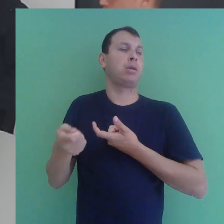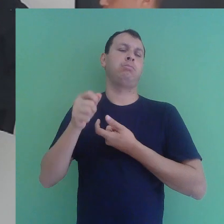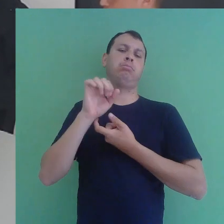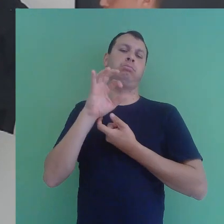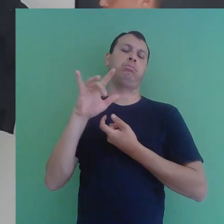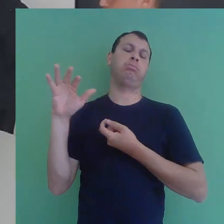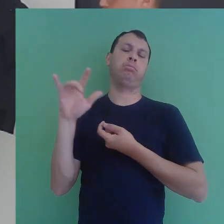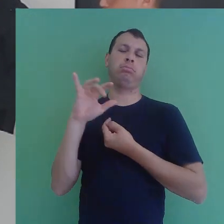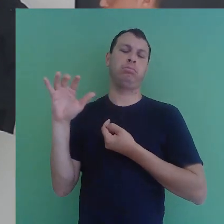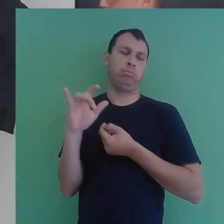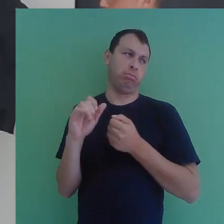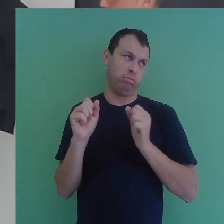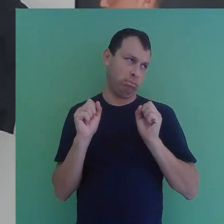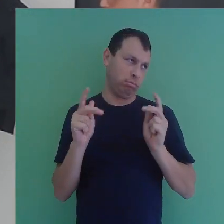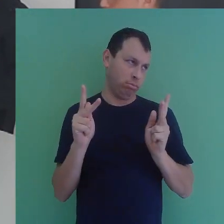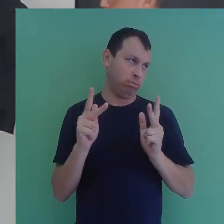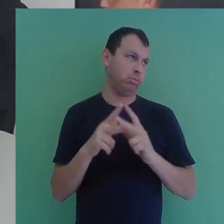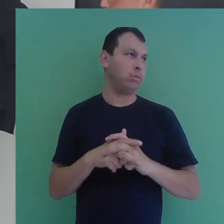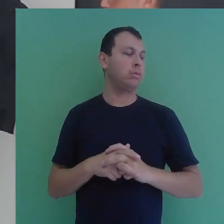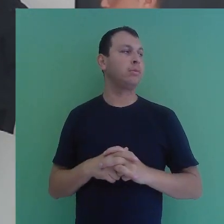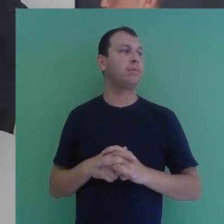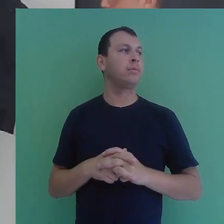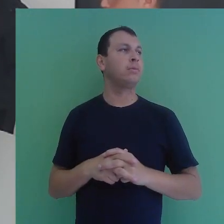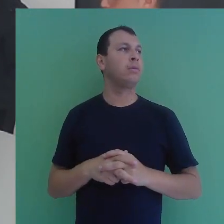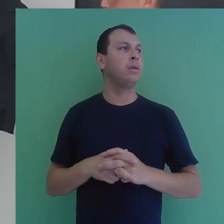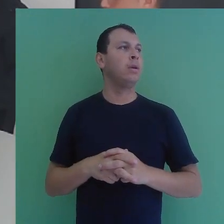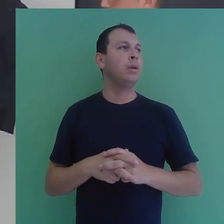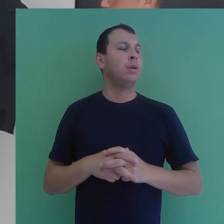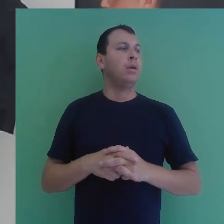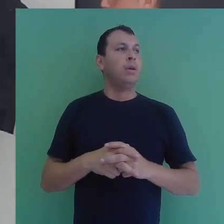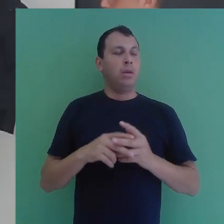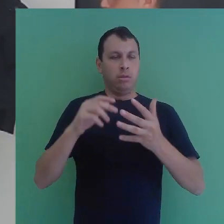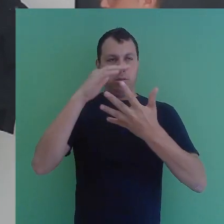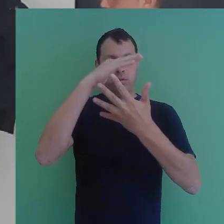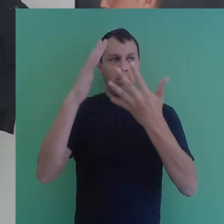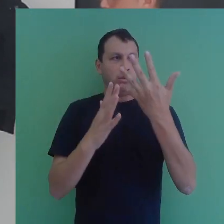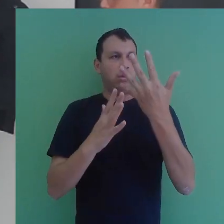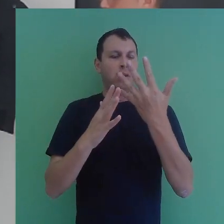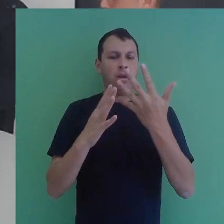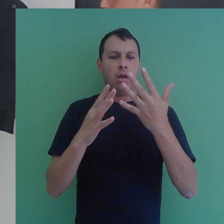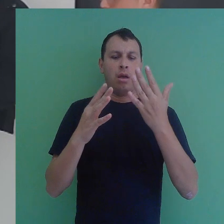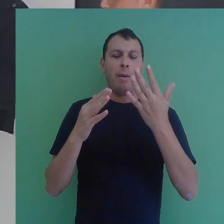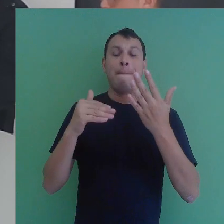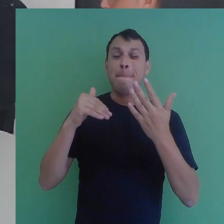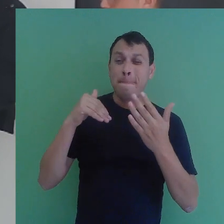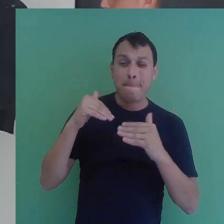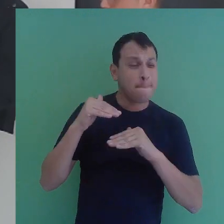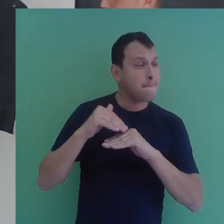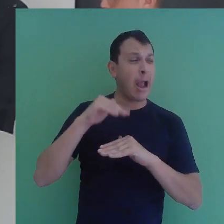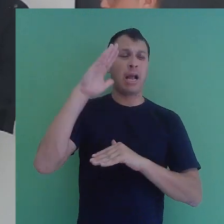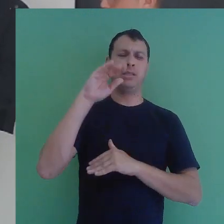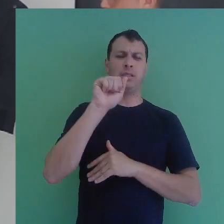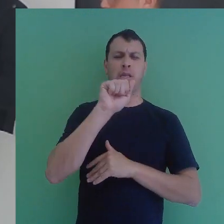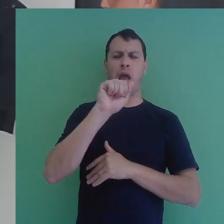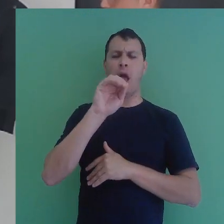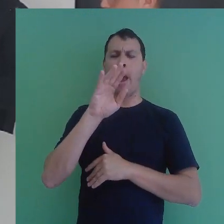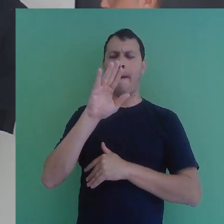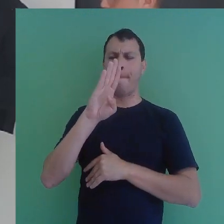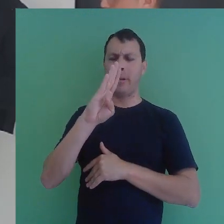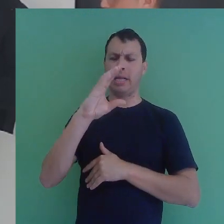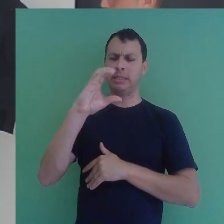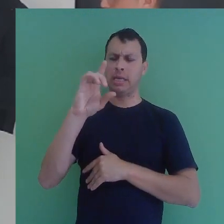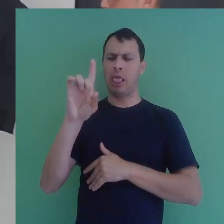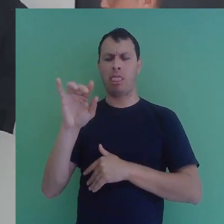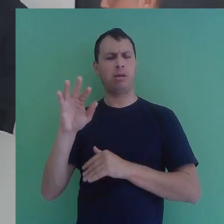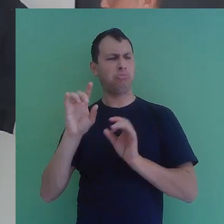sinal convencionado. Então, a língua de sinais ela é muito mais do que o alfabeto, né? Por isso que os